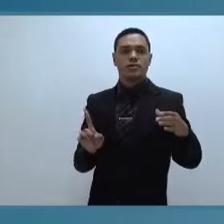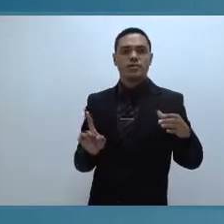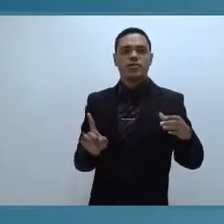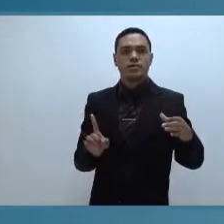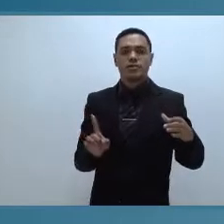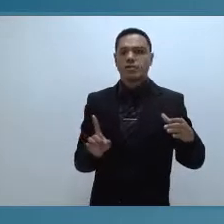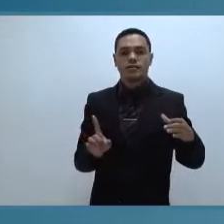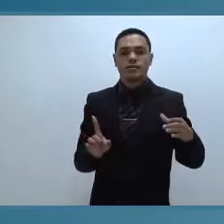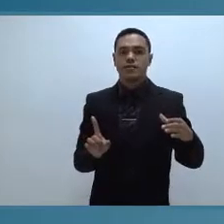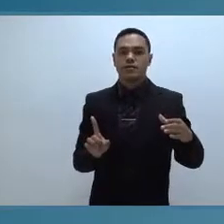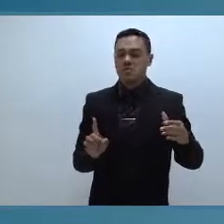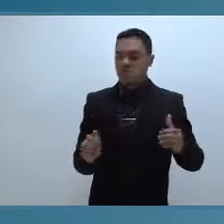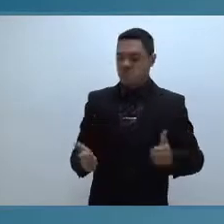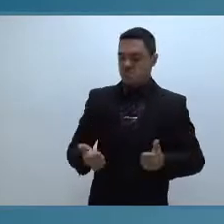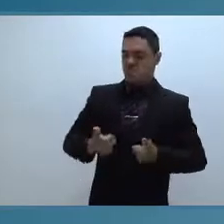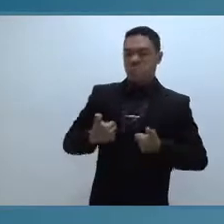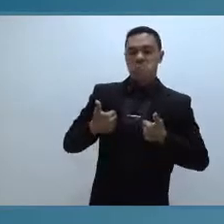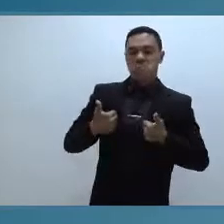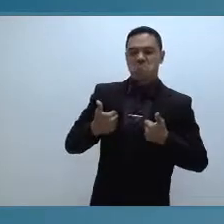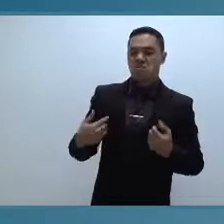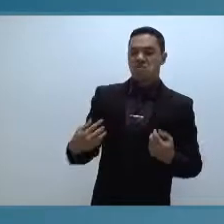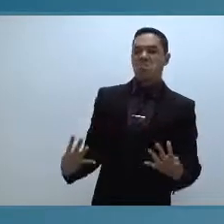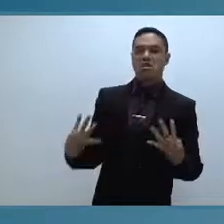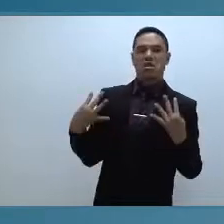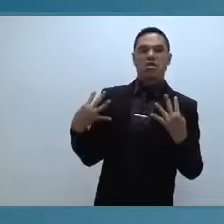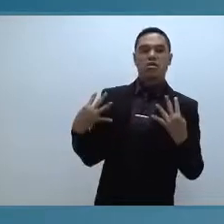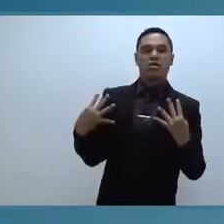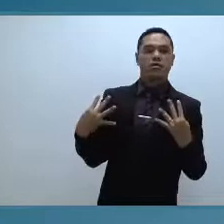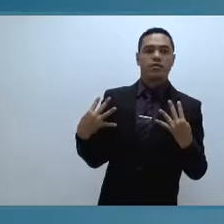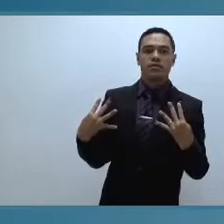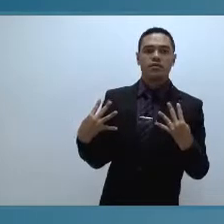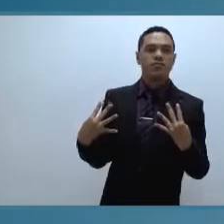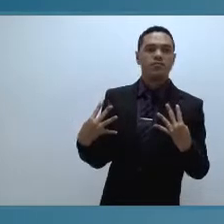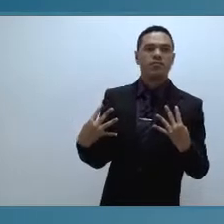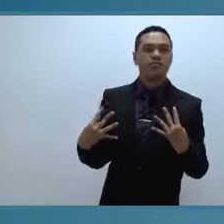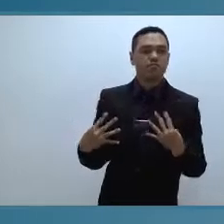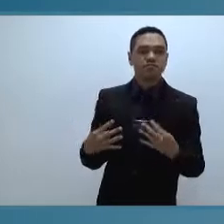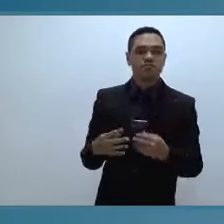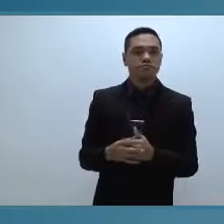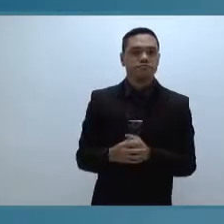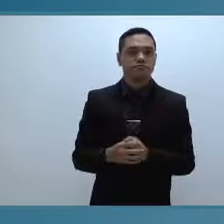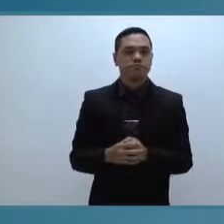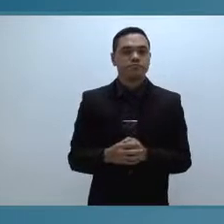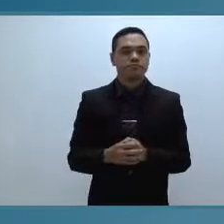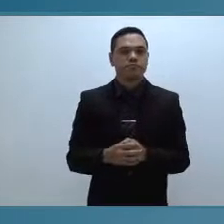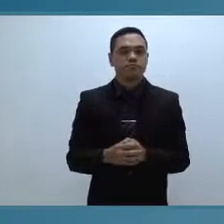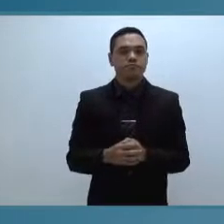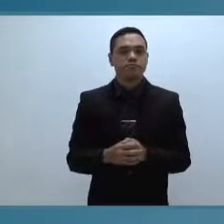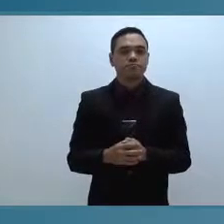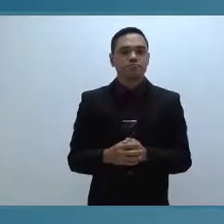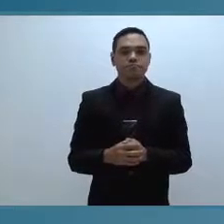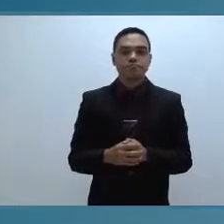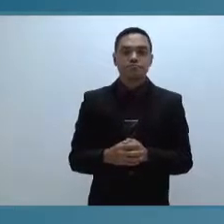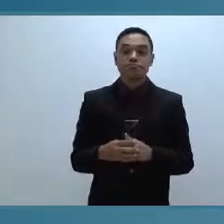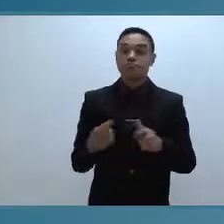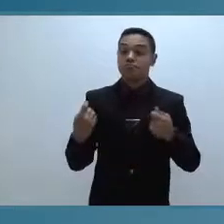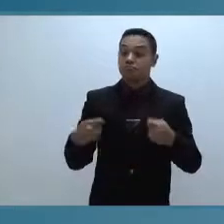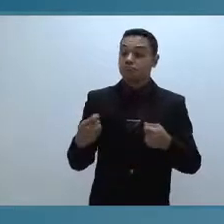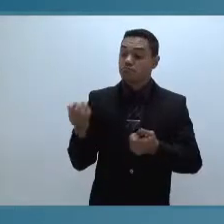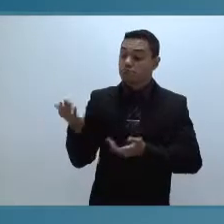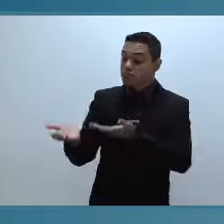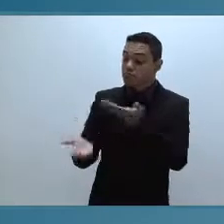privilégios não extensíveis aos demais jurisdicionados. Salvo as prerrogativas inerentes ao exercício de suas